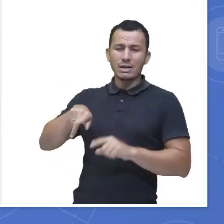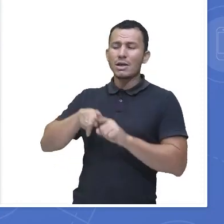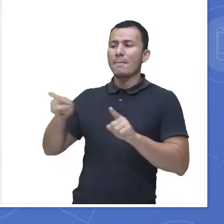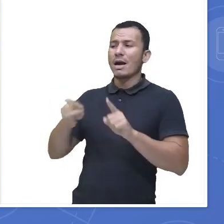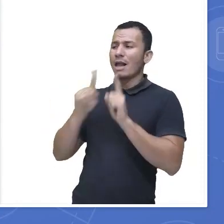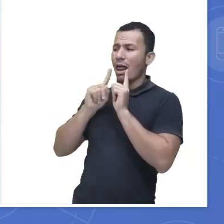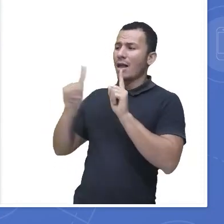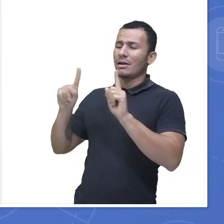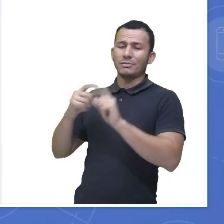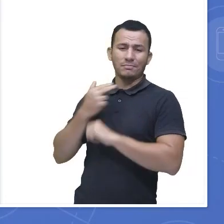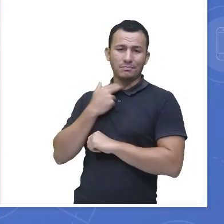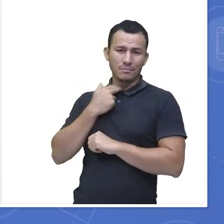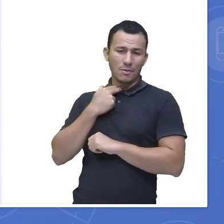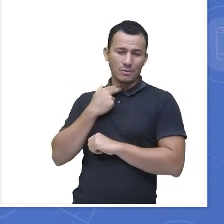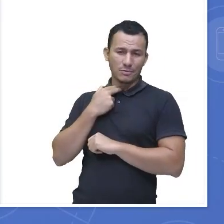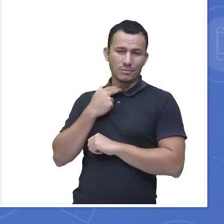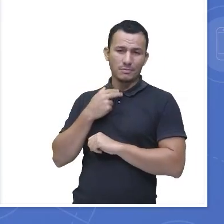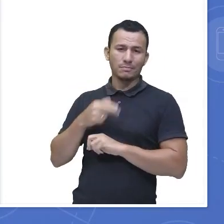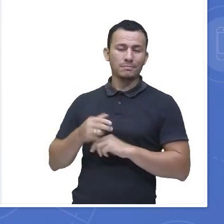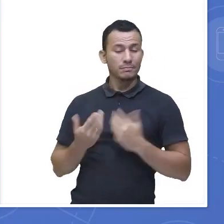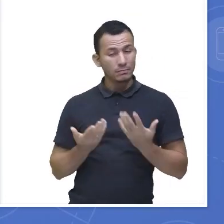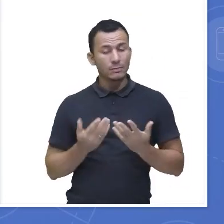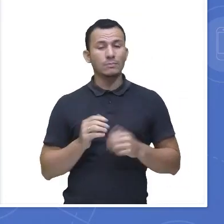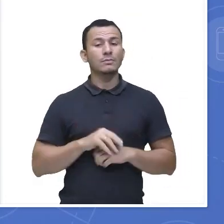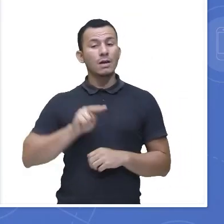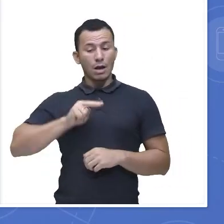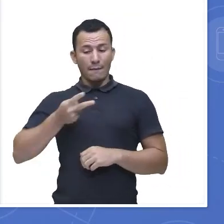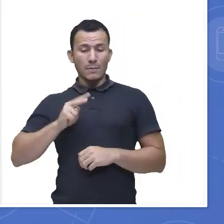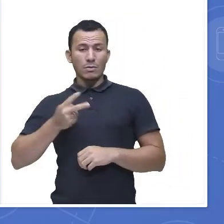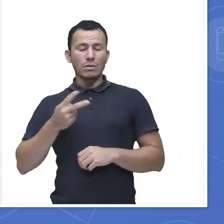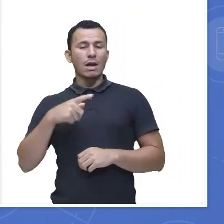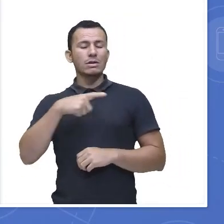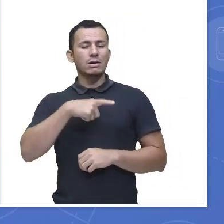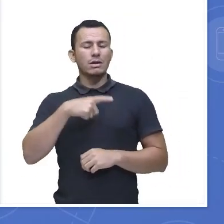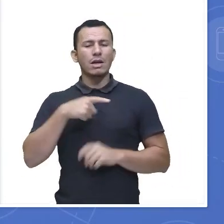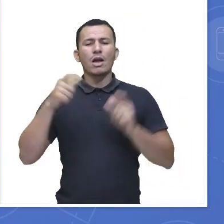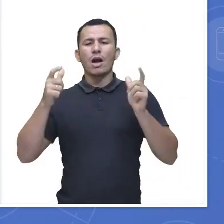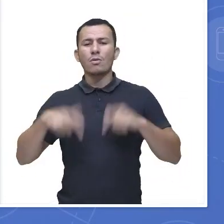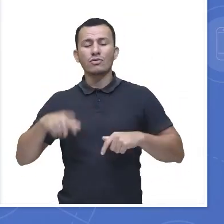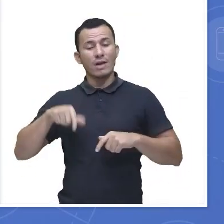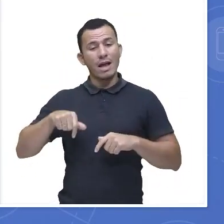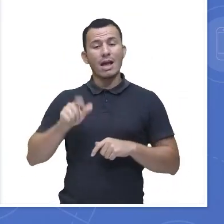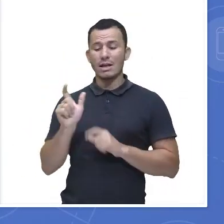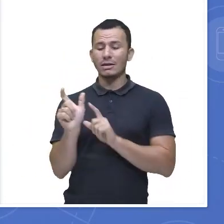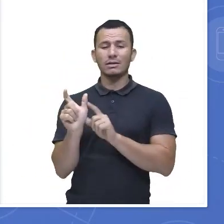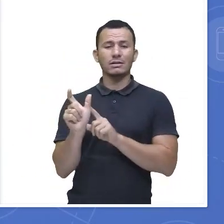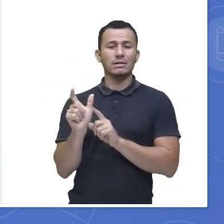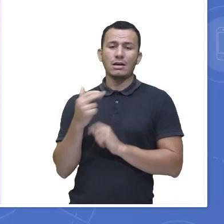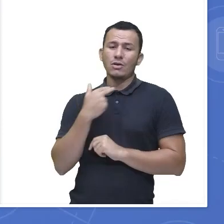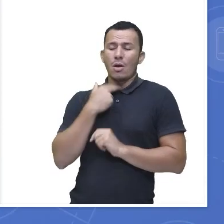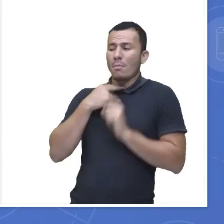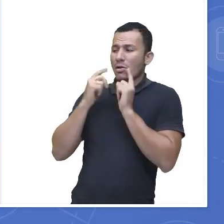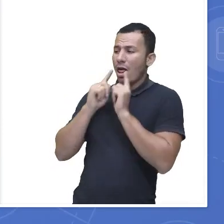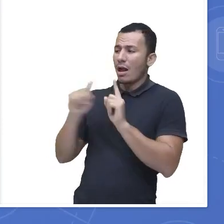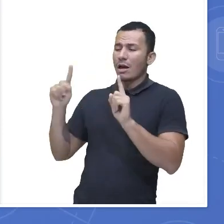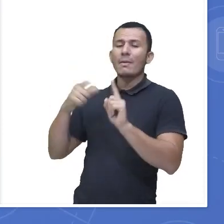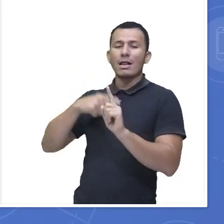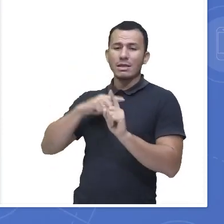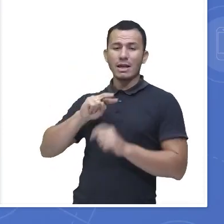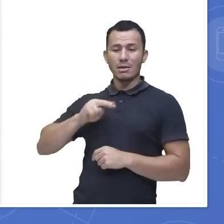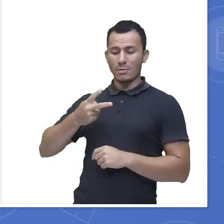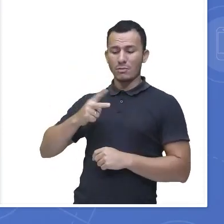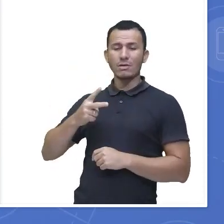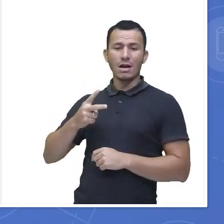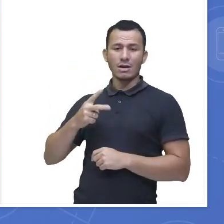repressão. E por outro lado, a ambiguidade reside exatamente nessa expressão, não posso me queixar. Olha,